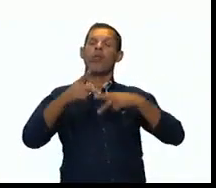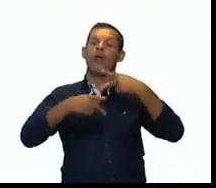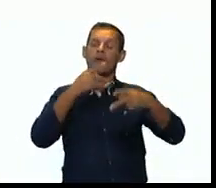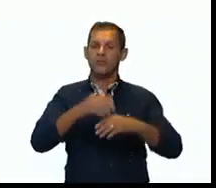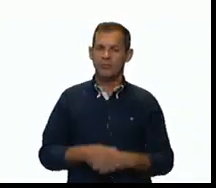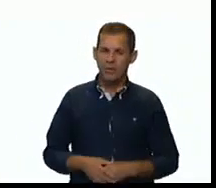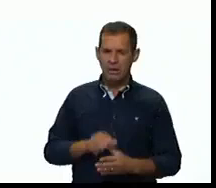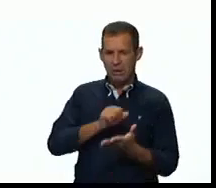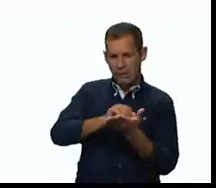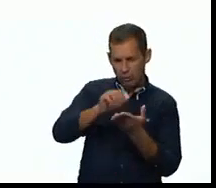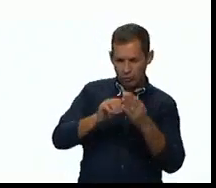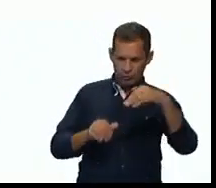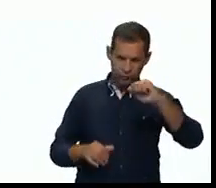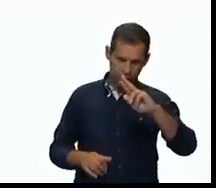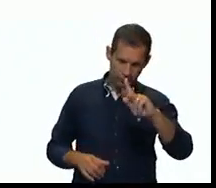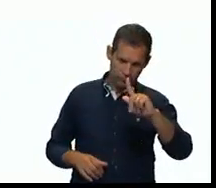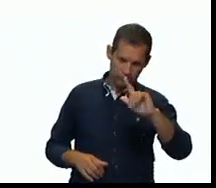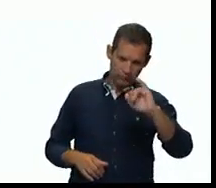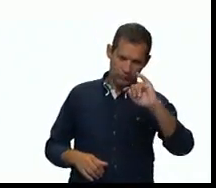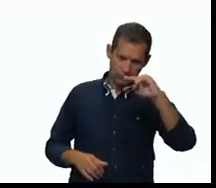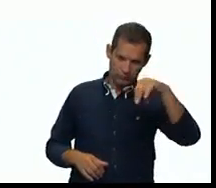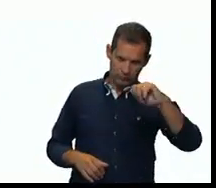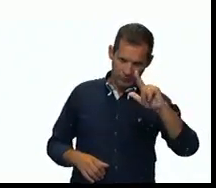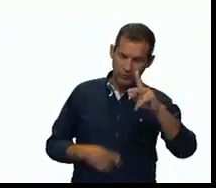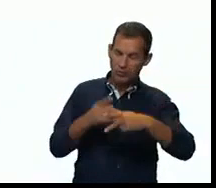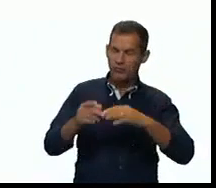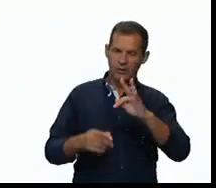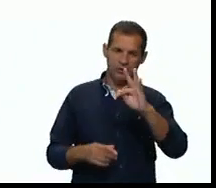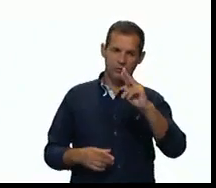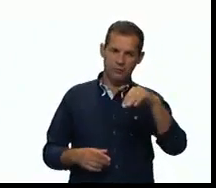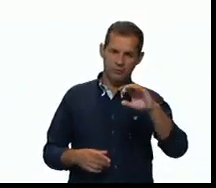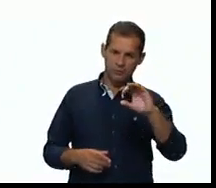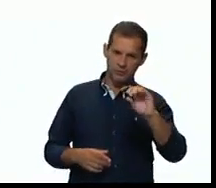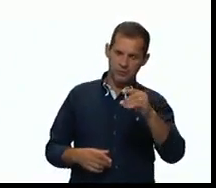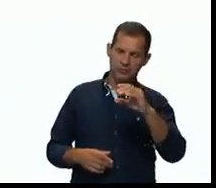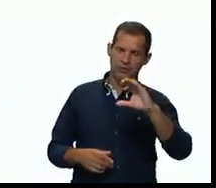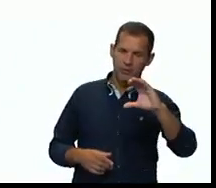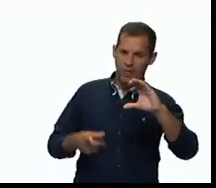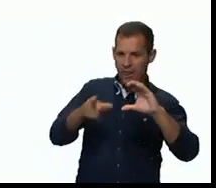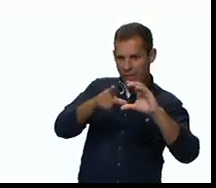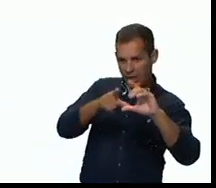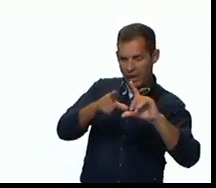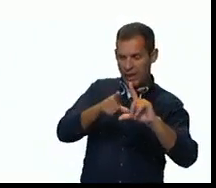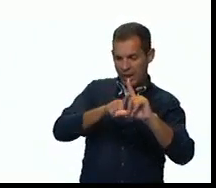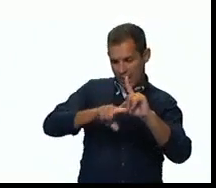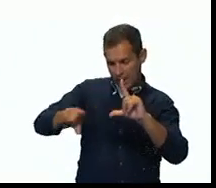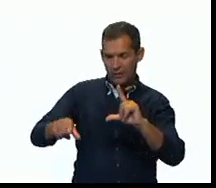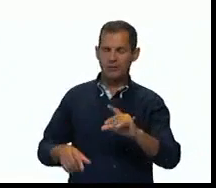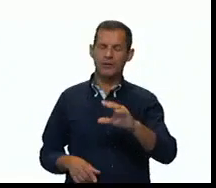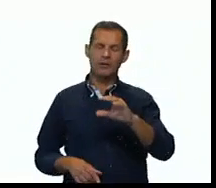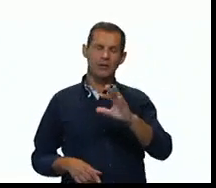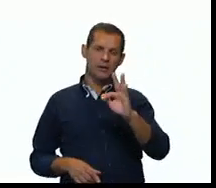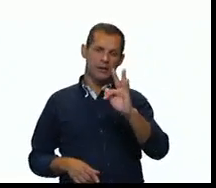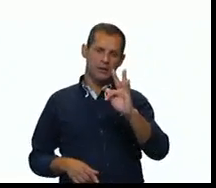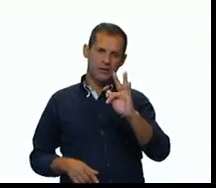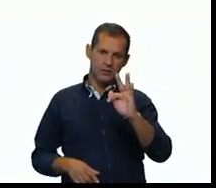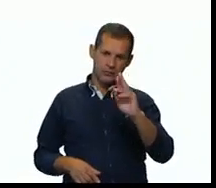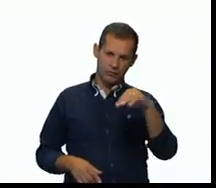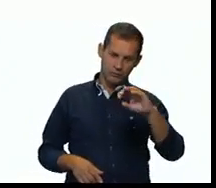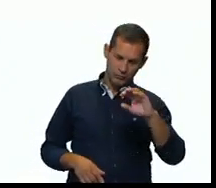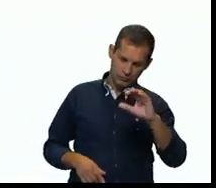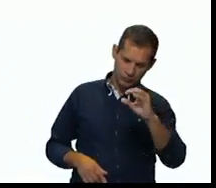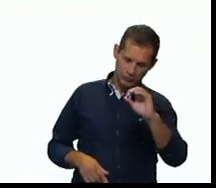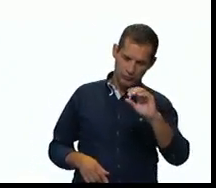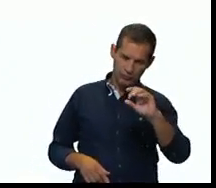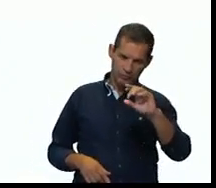falando em custo marginal, a gente está falando da função C', ou seja, da função derivada.